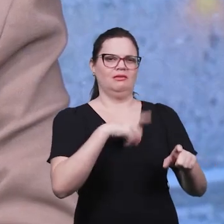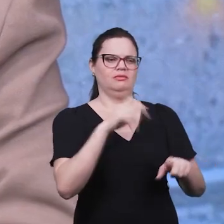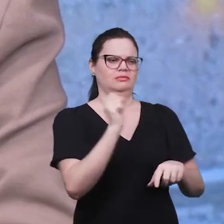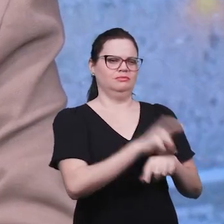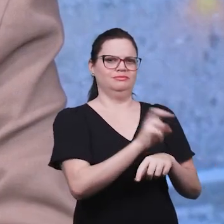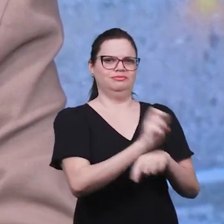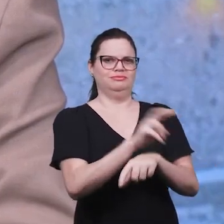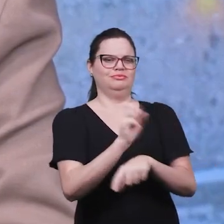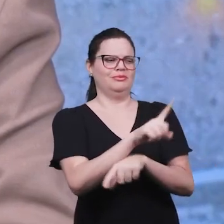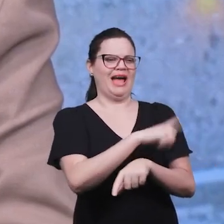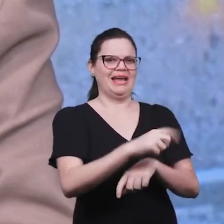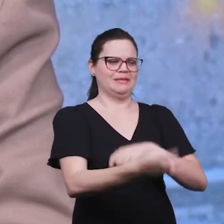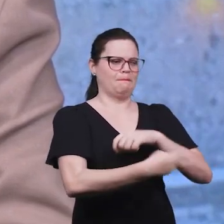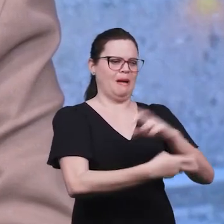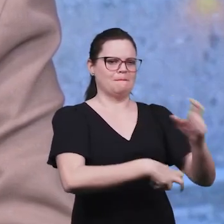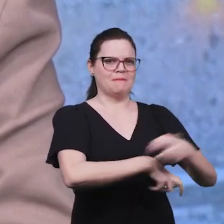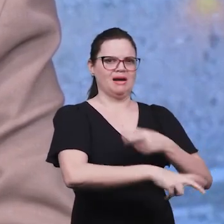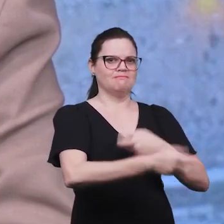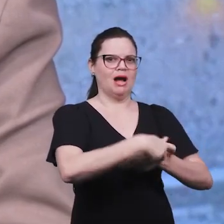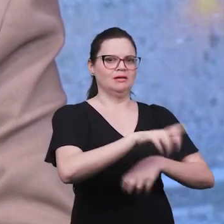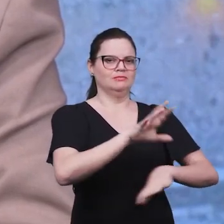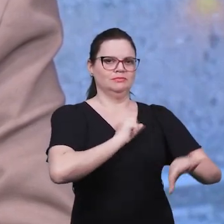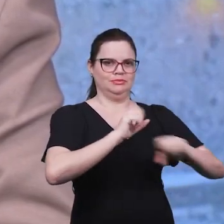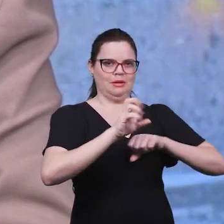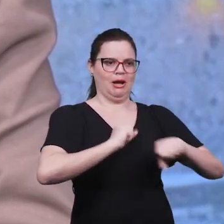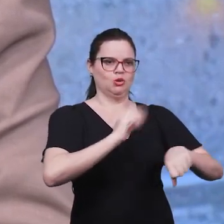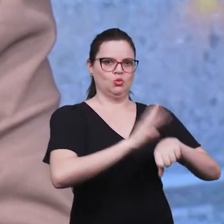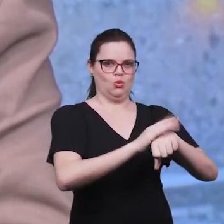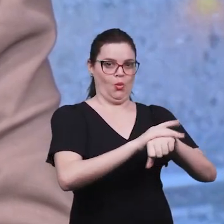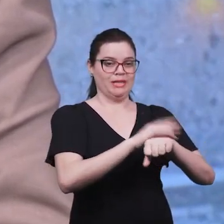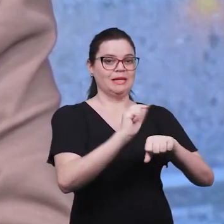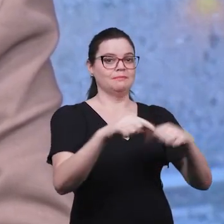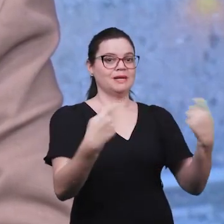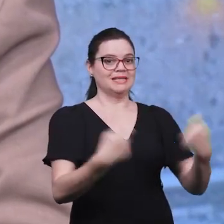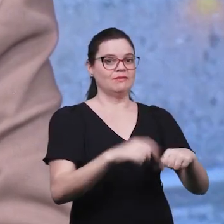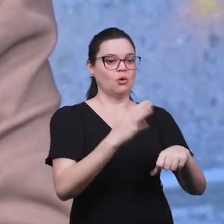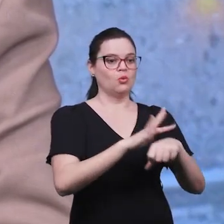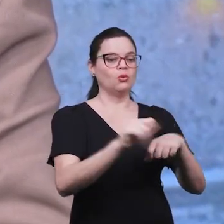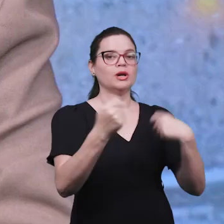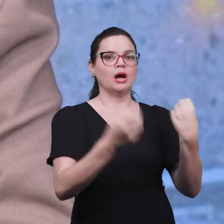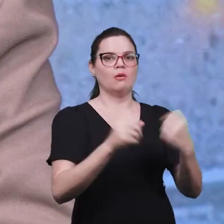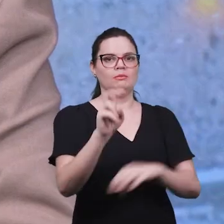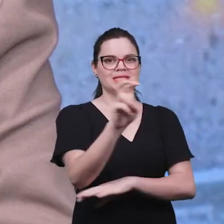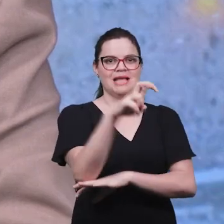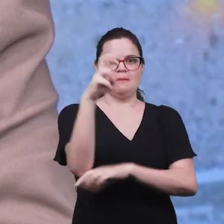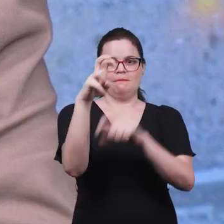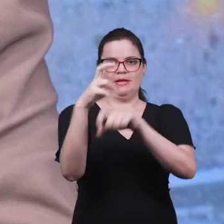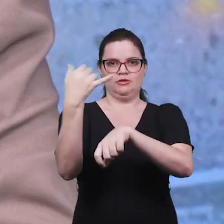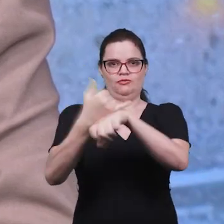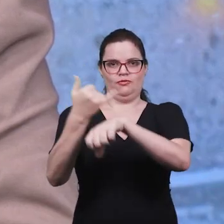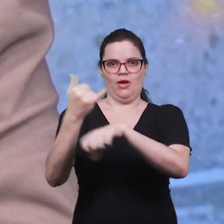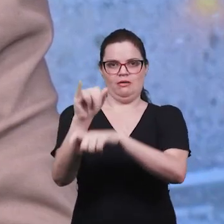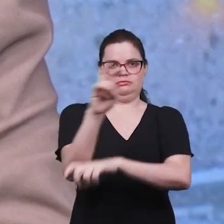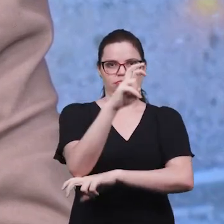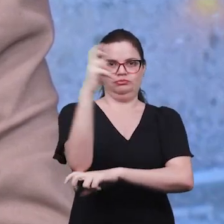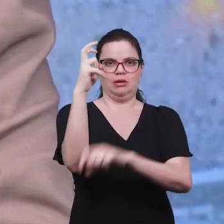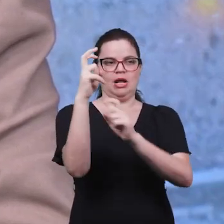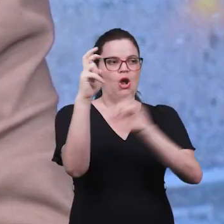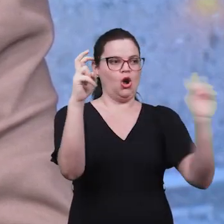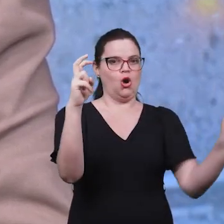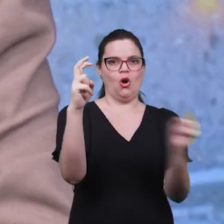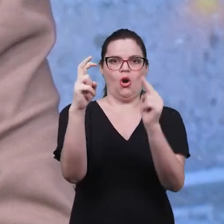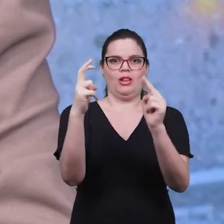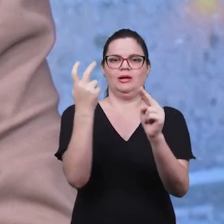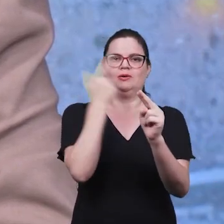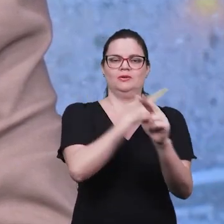mandou serpentes ardentes. E o detalhe é que, no sentido profético, o que significava? Jesus ele veio exatamente,